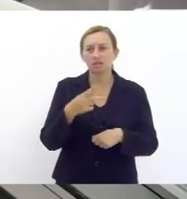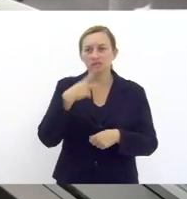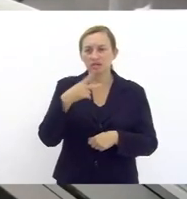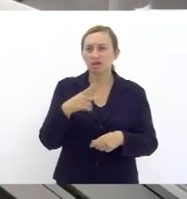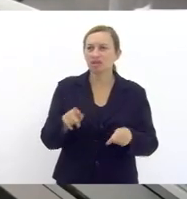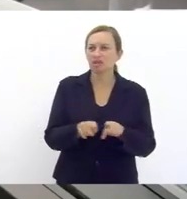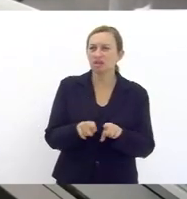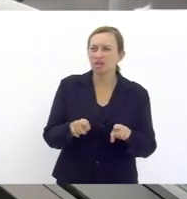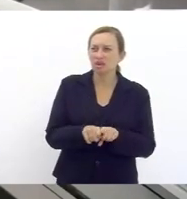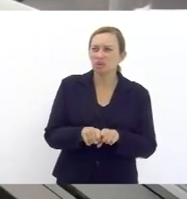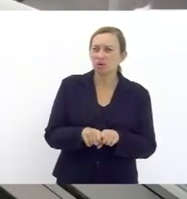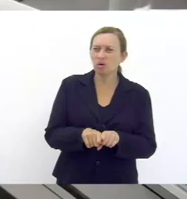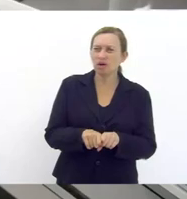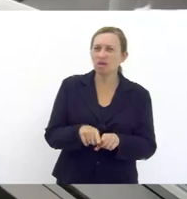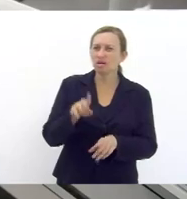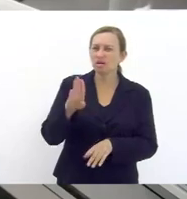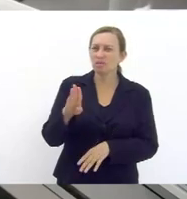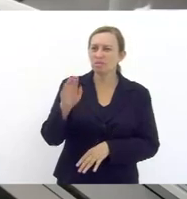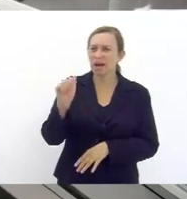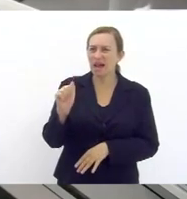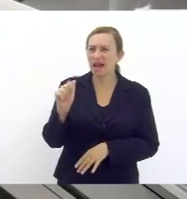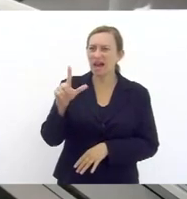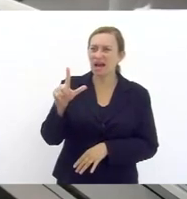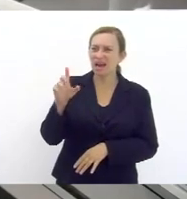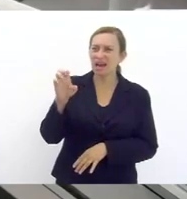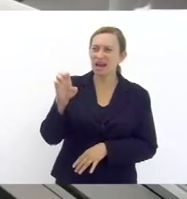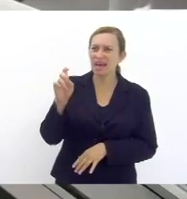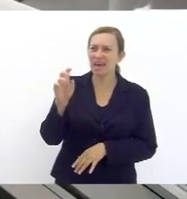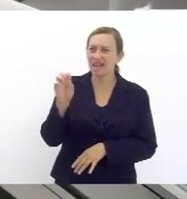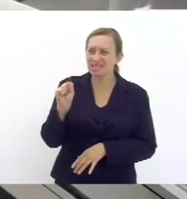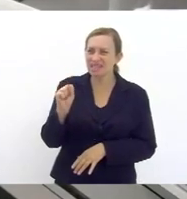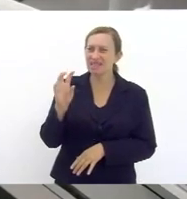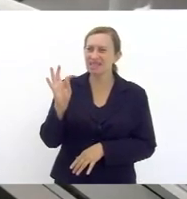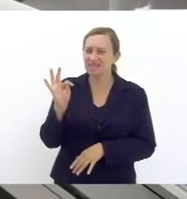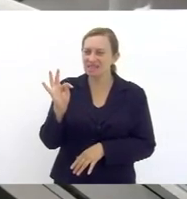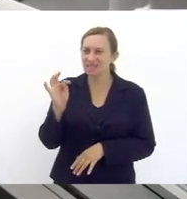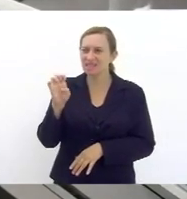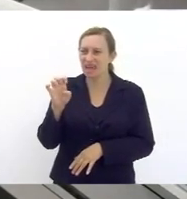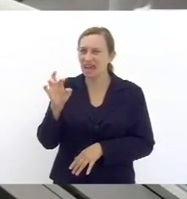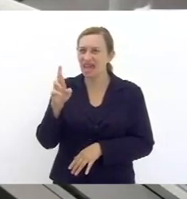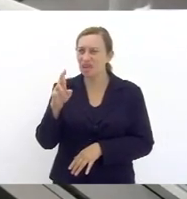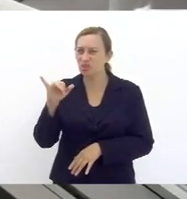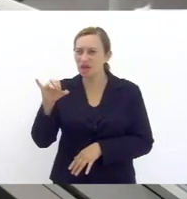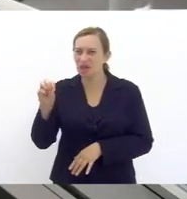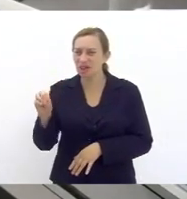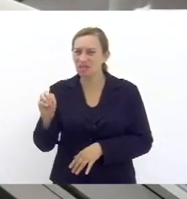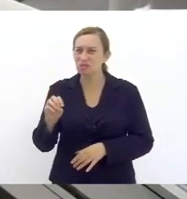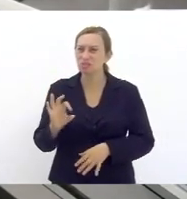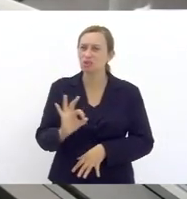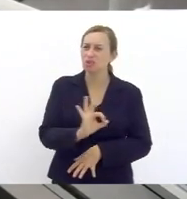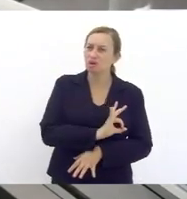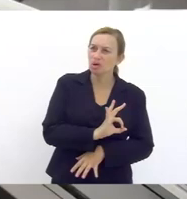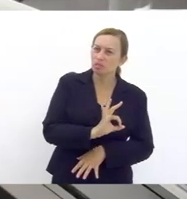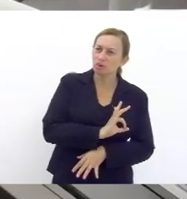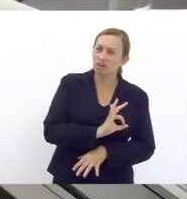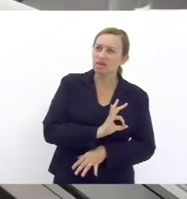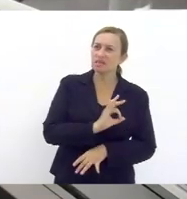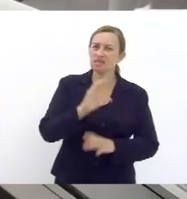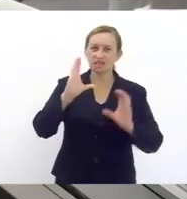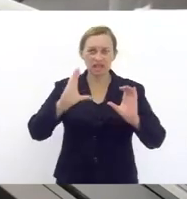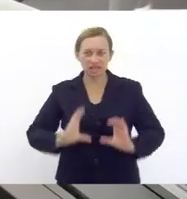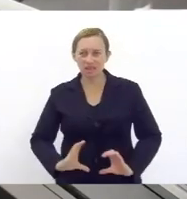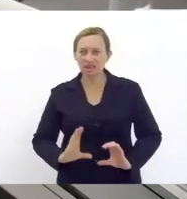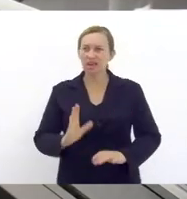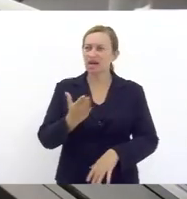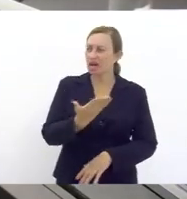do ballet trair né que tem 11 princípios de polícia cidadã polícia amiga da sociedade